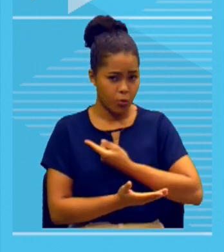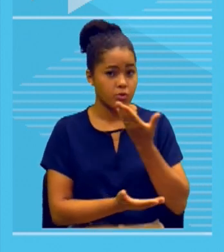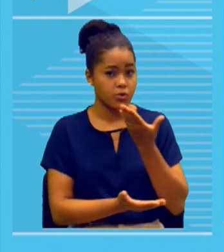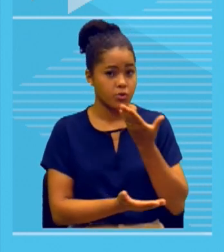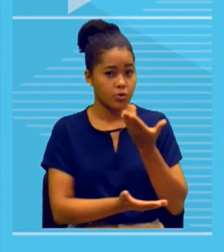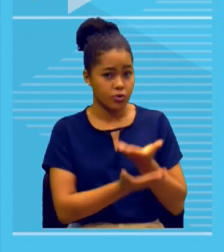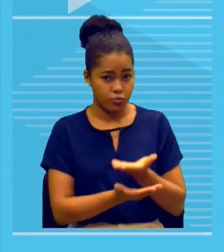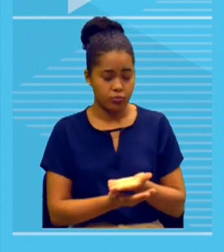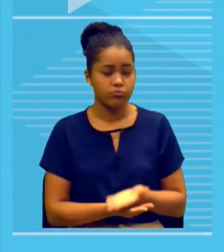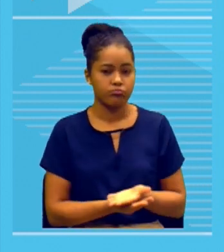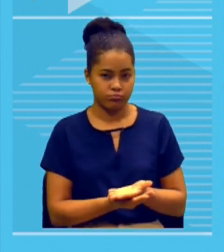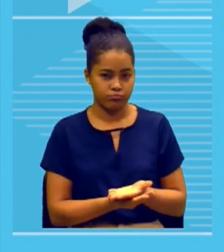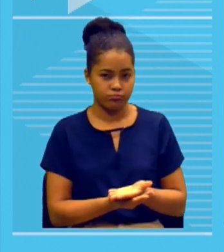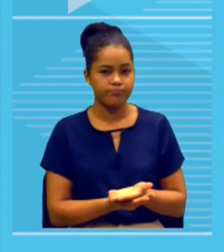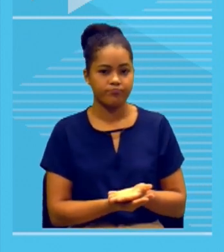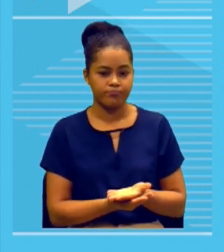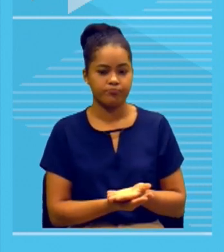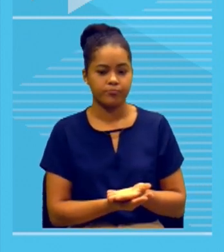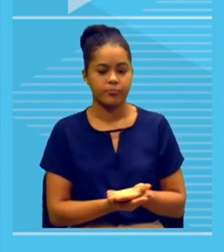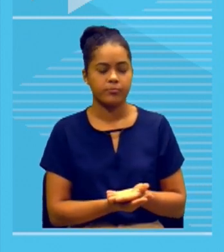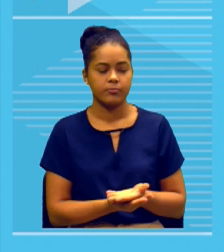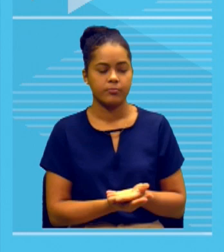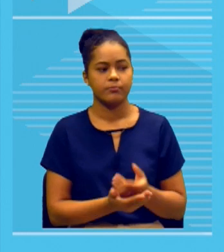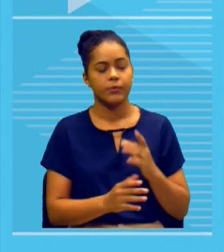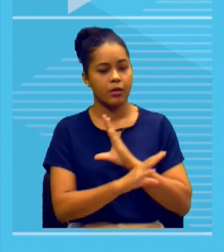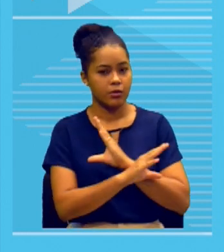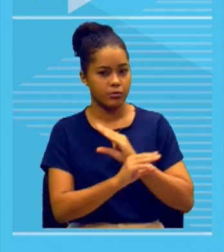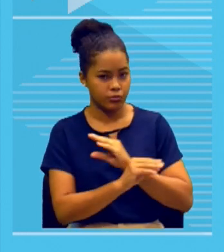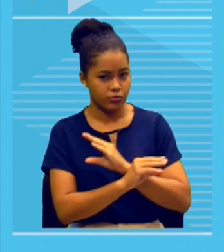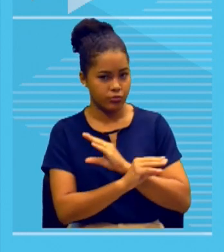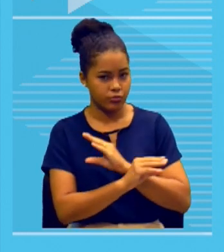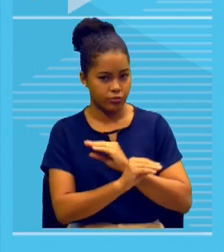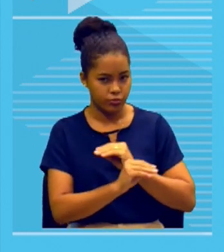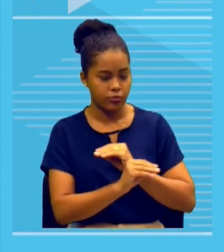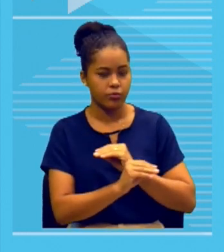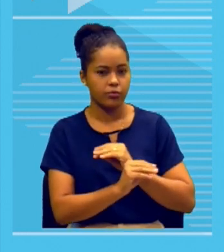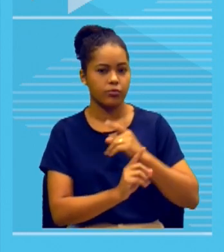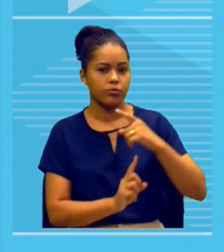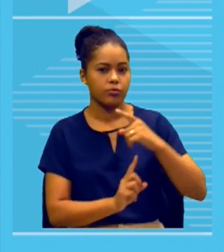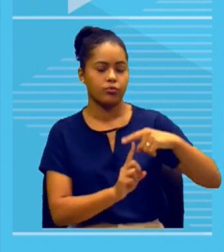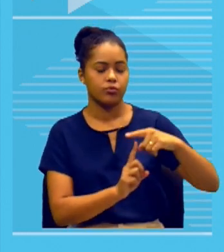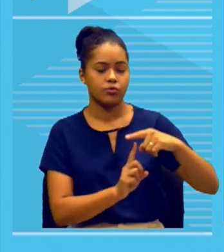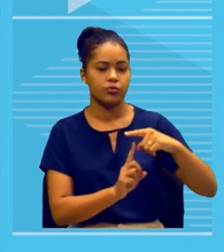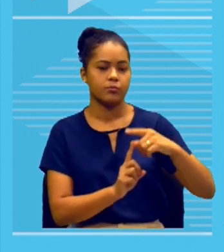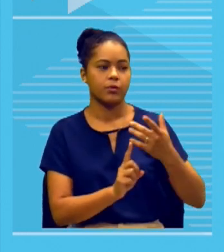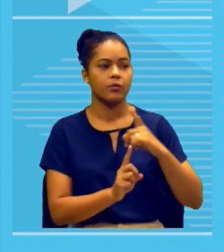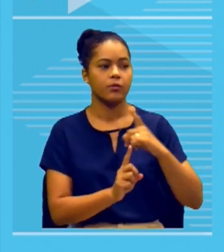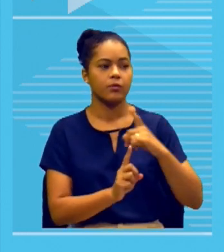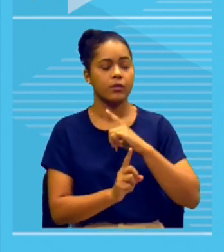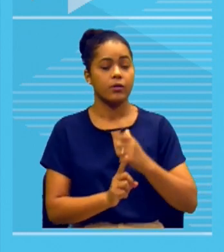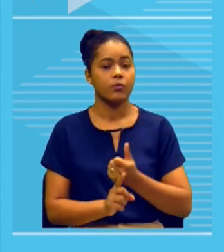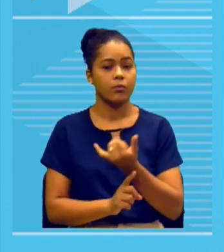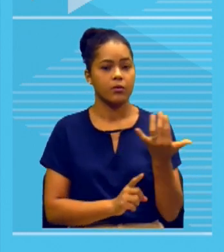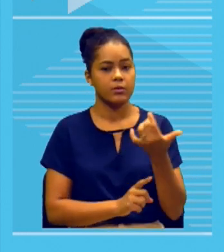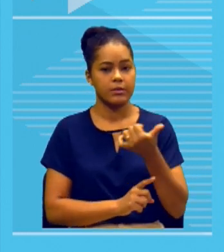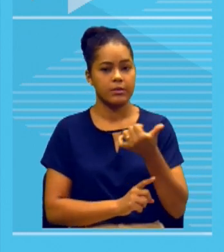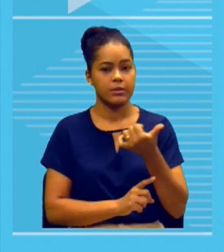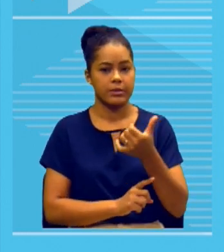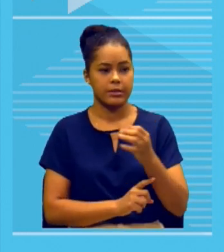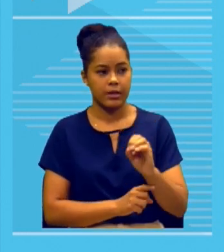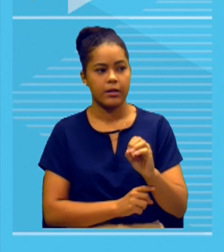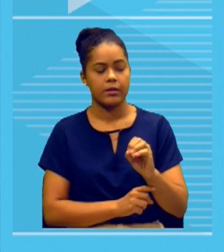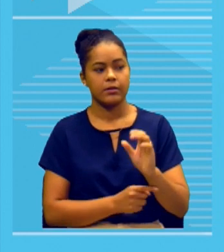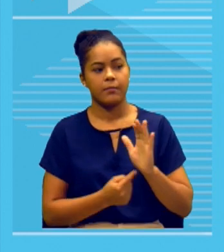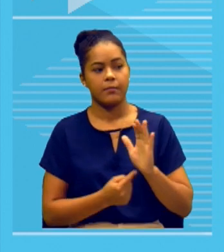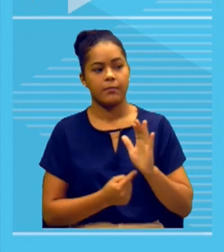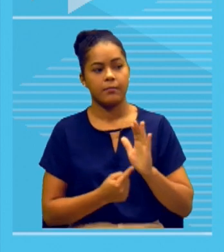anterior as conjunções subordinativas são 10 Inclusive eu